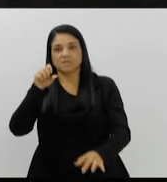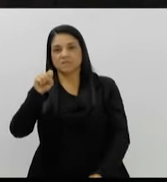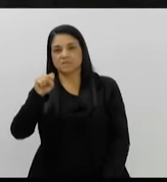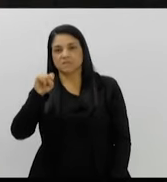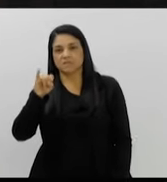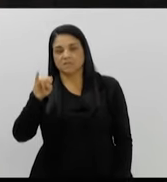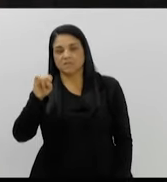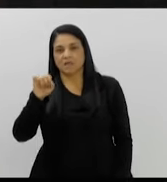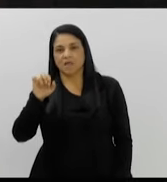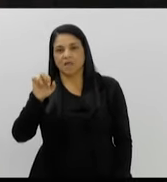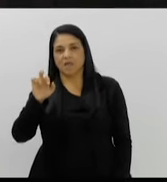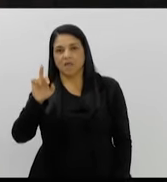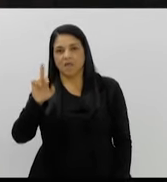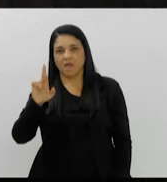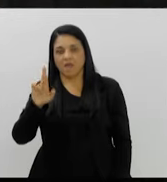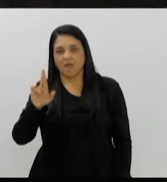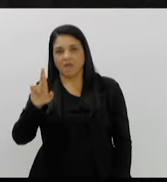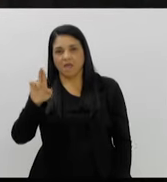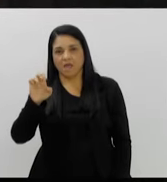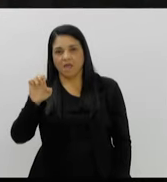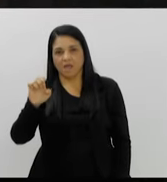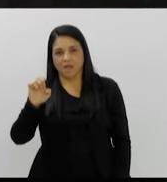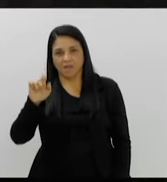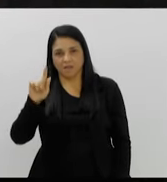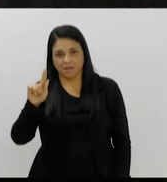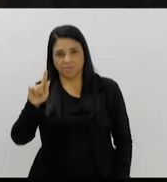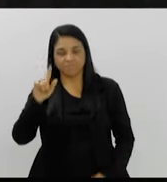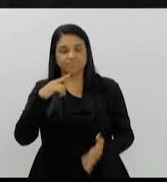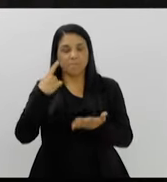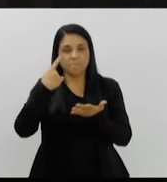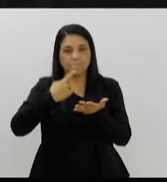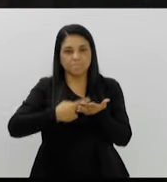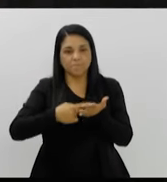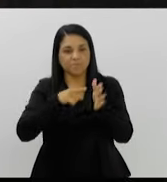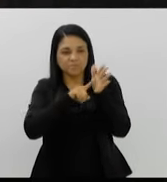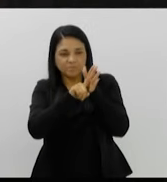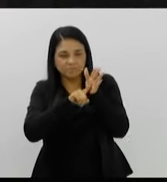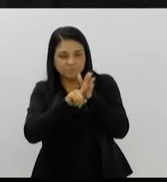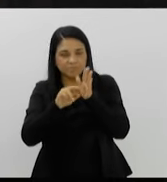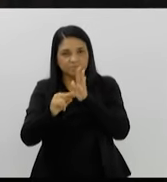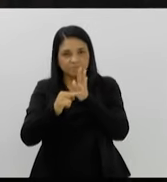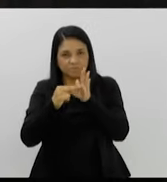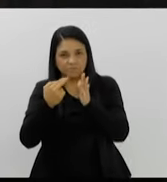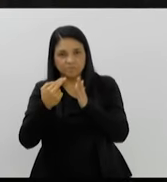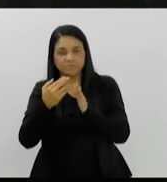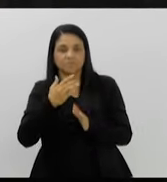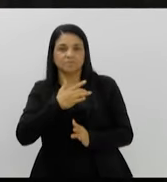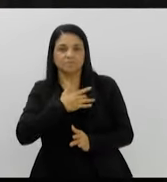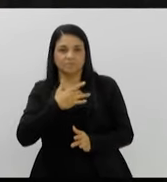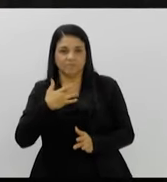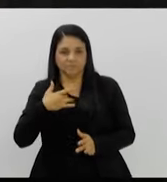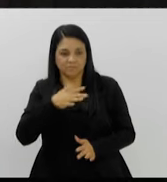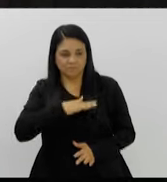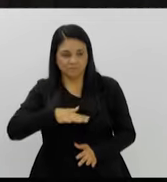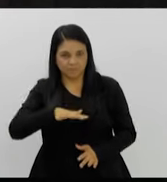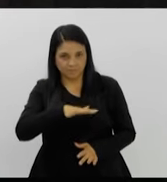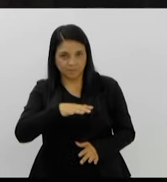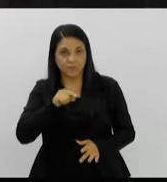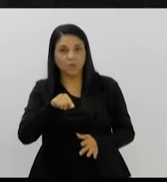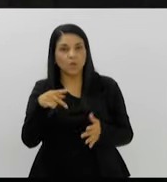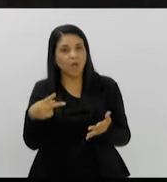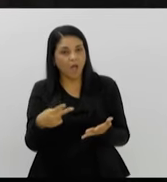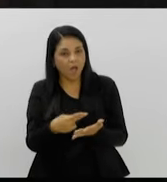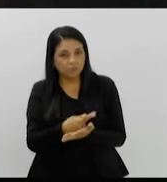marcação de exames consultas cirurgias na saúde mas o que vem